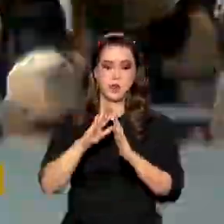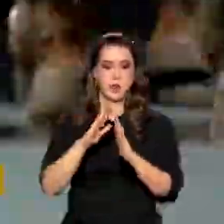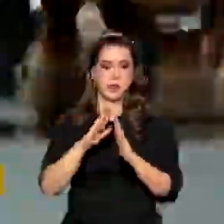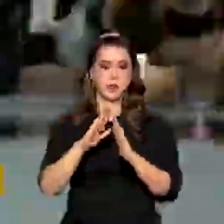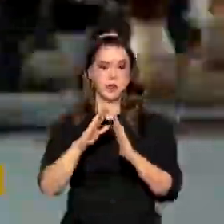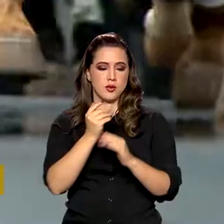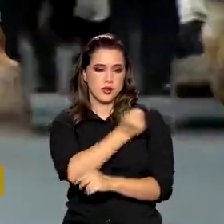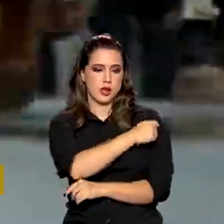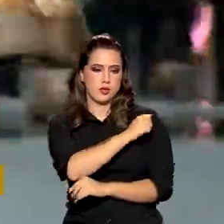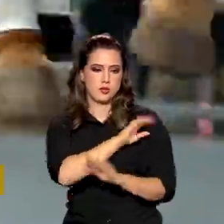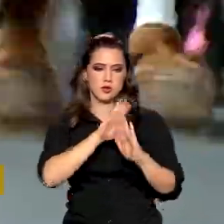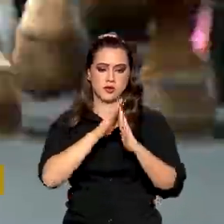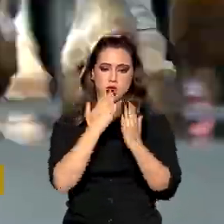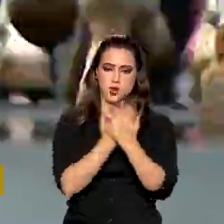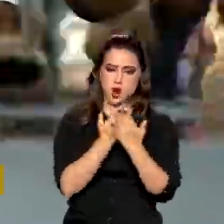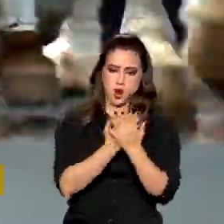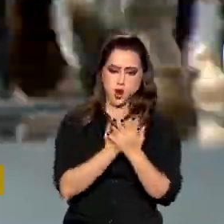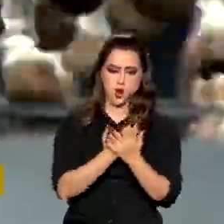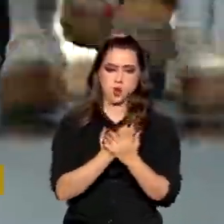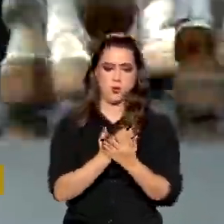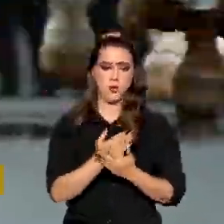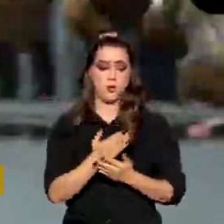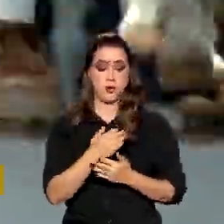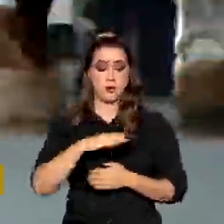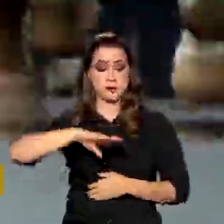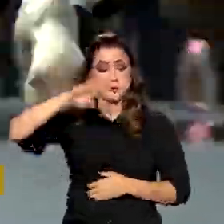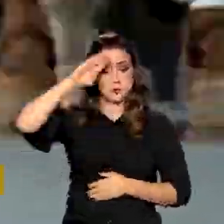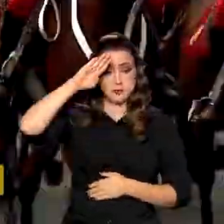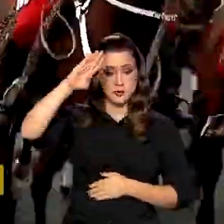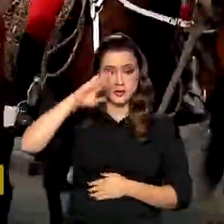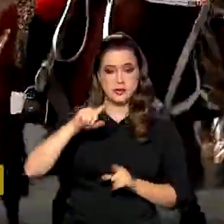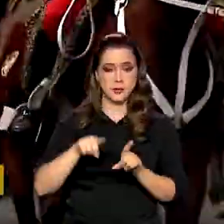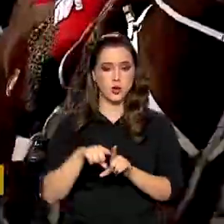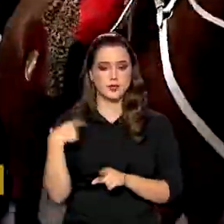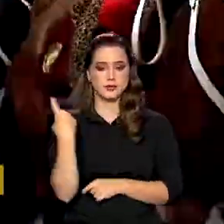também que fazem parte ali, é um desfile misto, né,